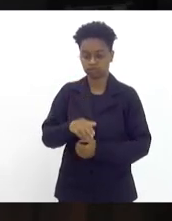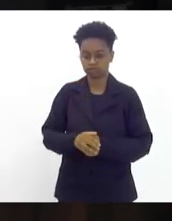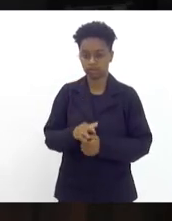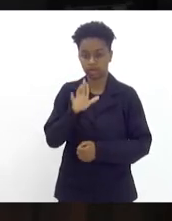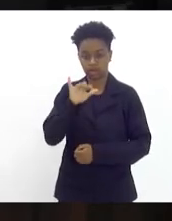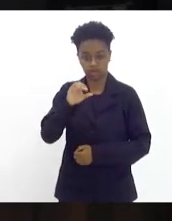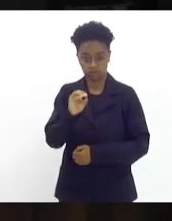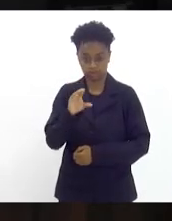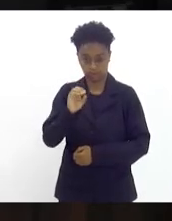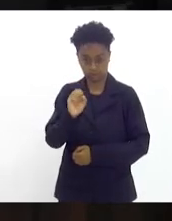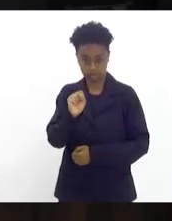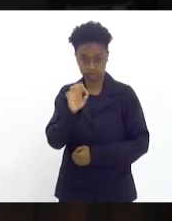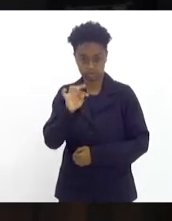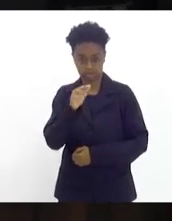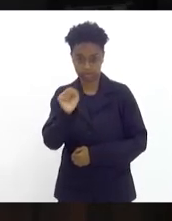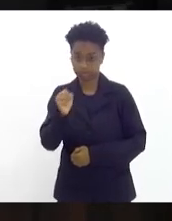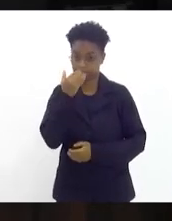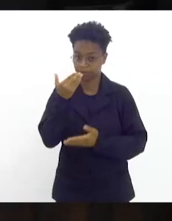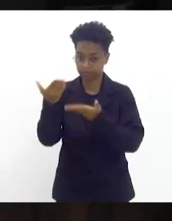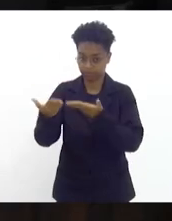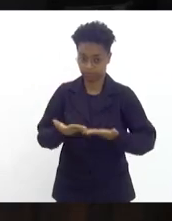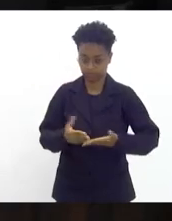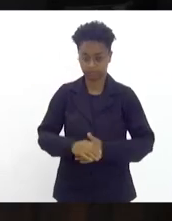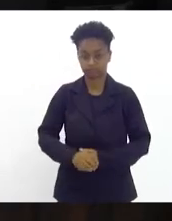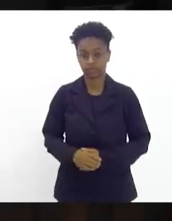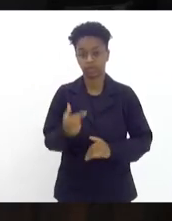esta casa de leis amigo